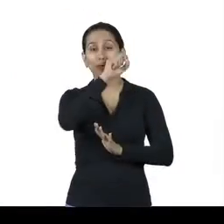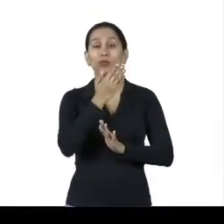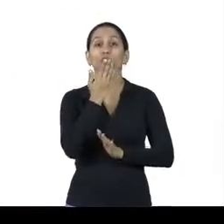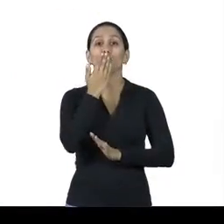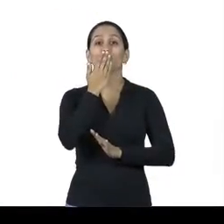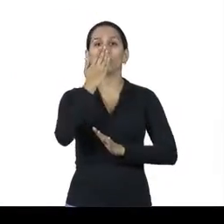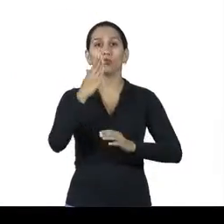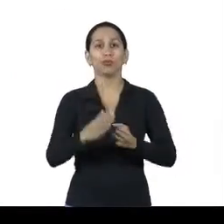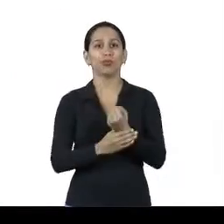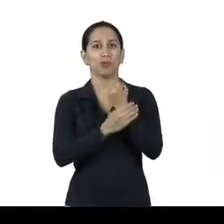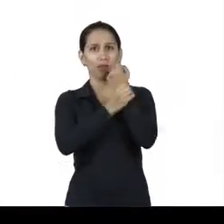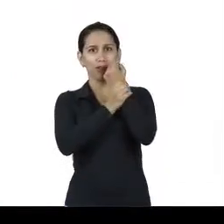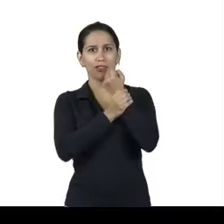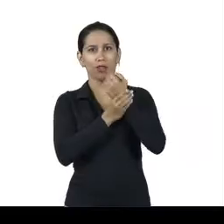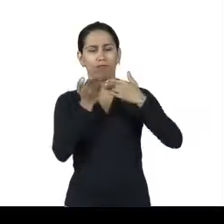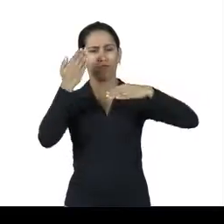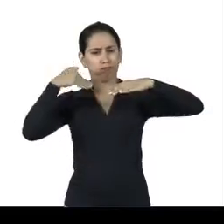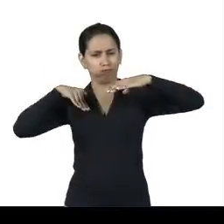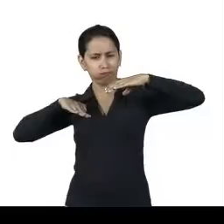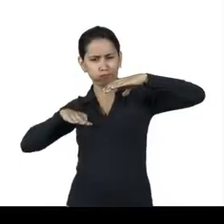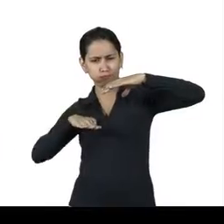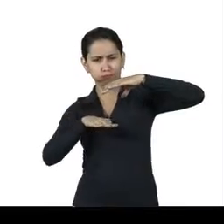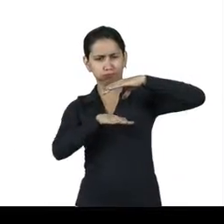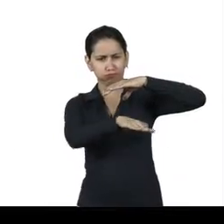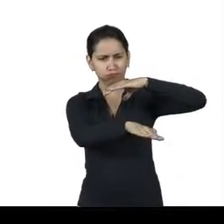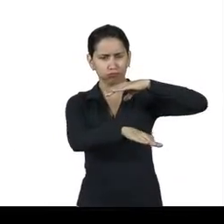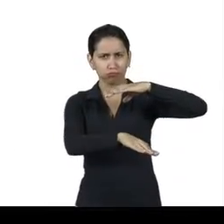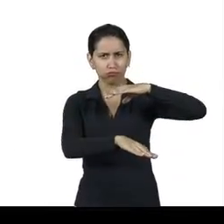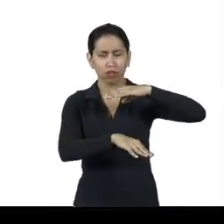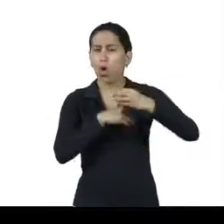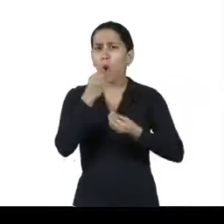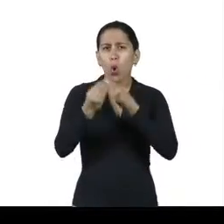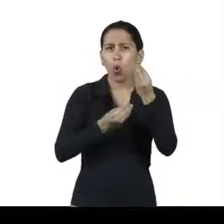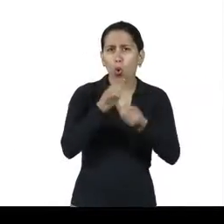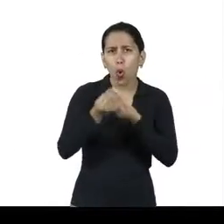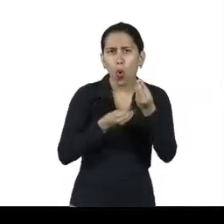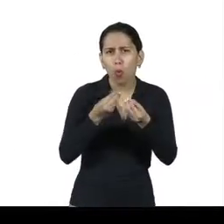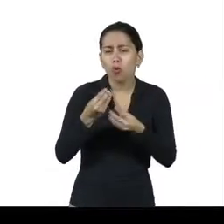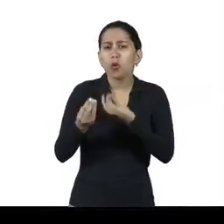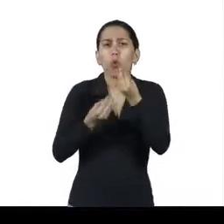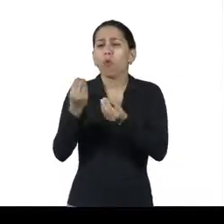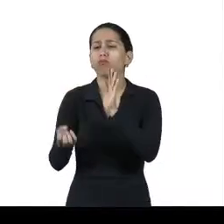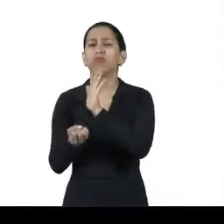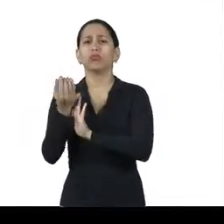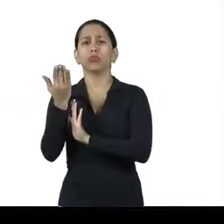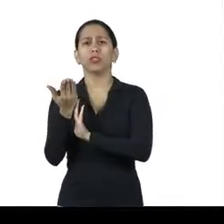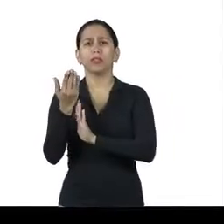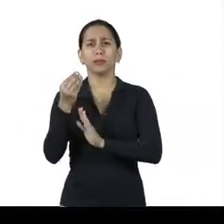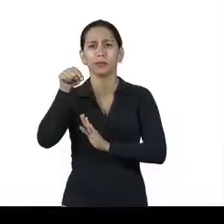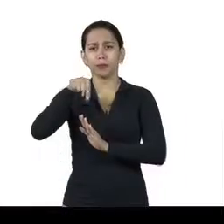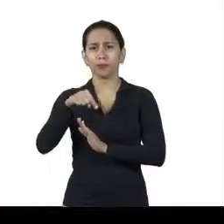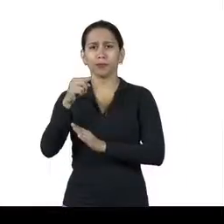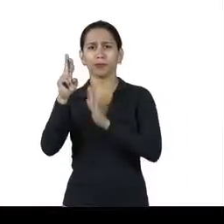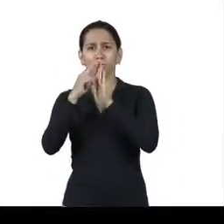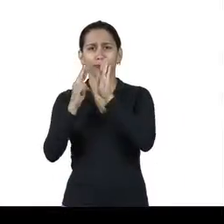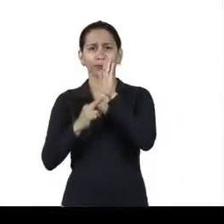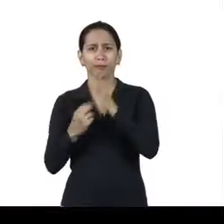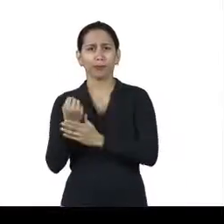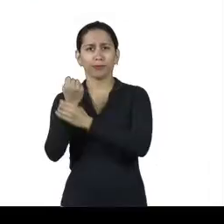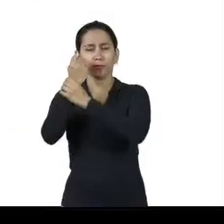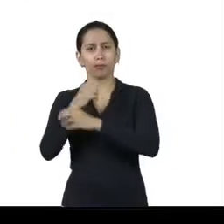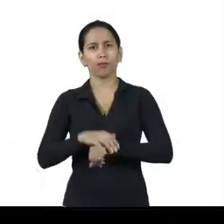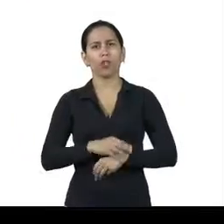proteção dentro de uma mineradora, como e por quem são elaborados os procedimentos de segurança, como ler